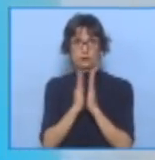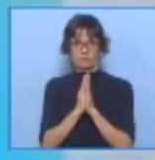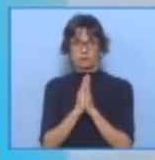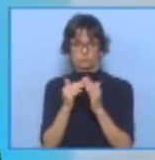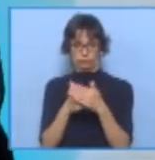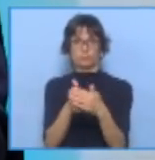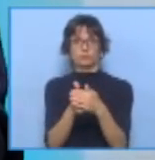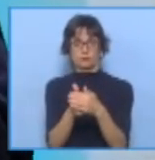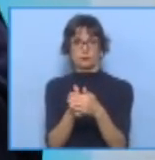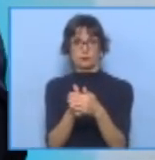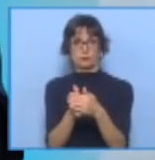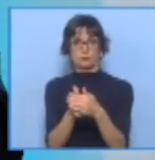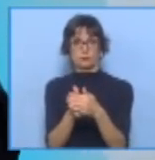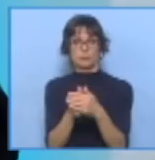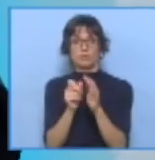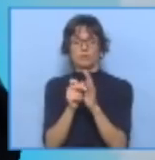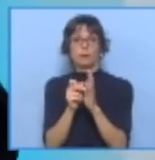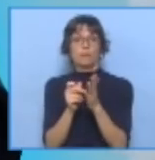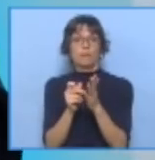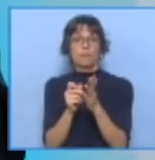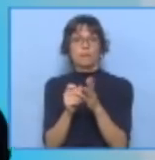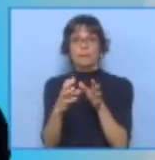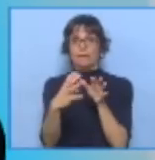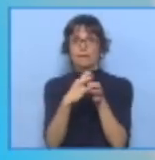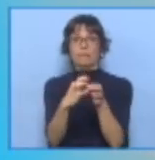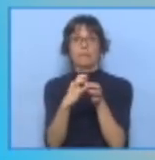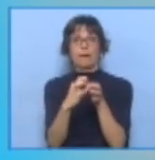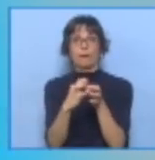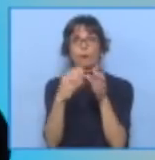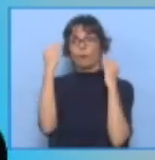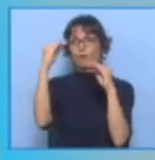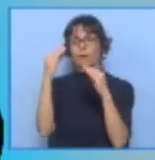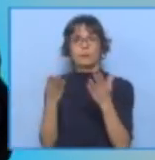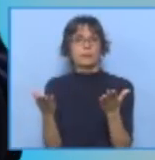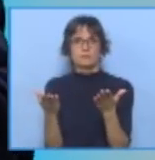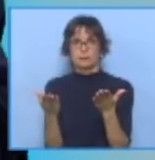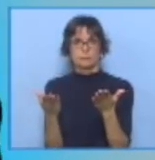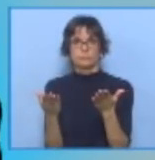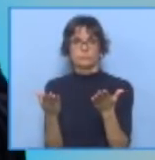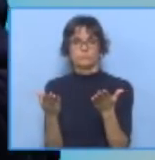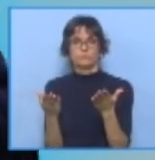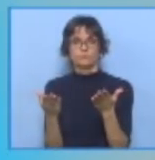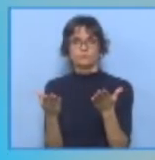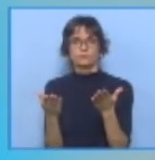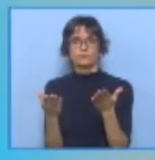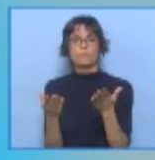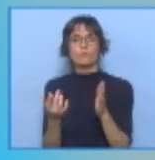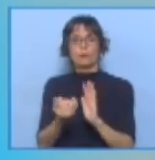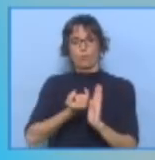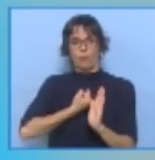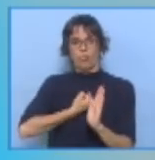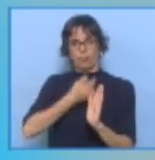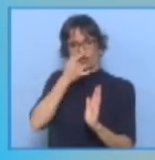tem dinamismos sociais que resultam da construção. Os elementos pré-formativos da identidade